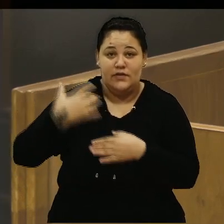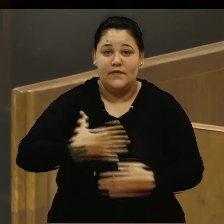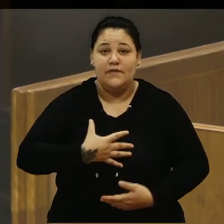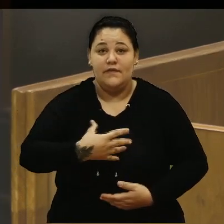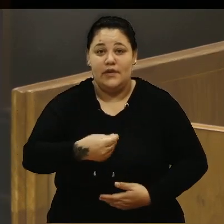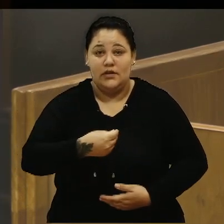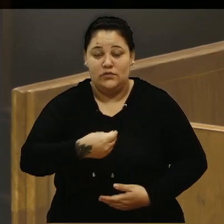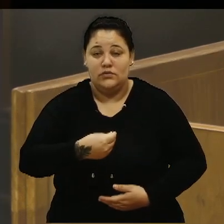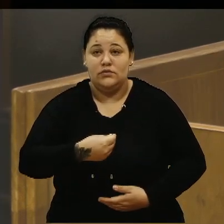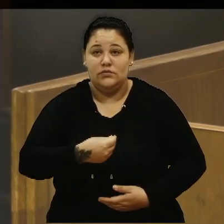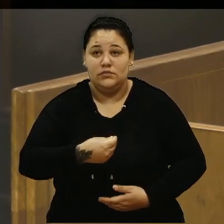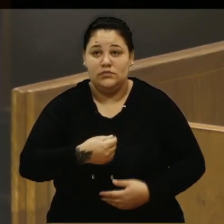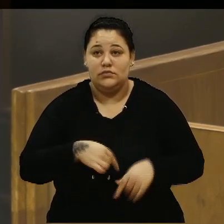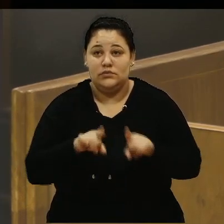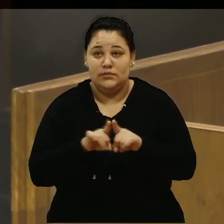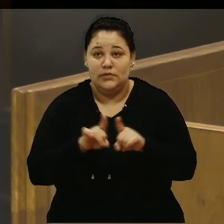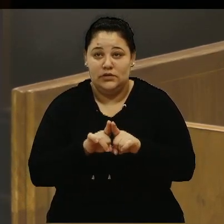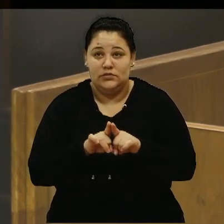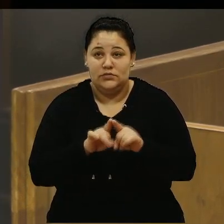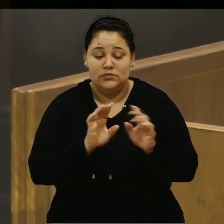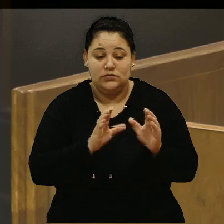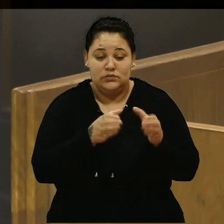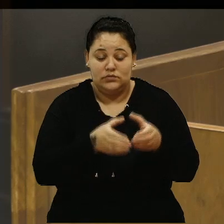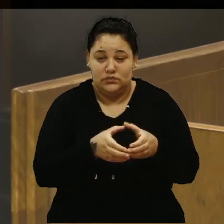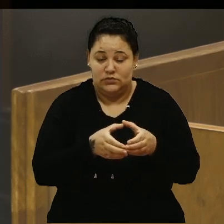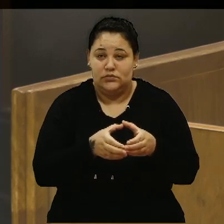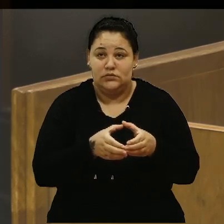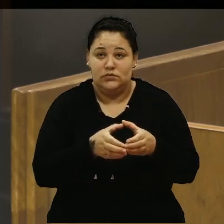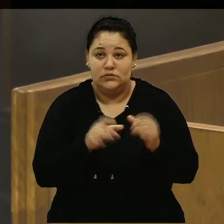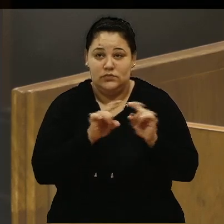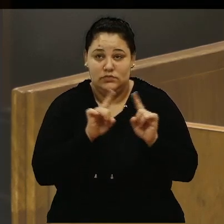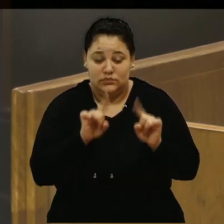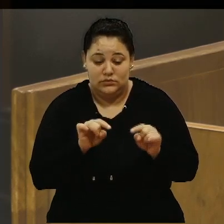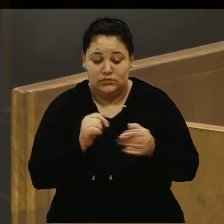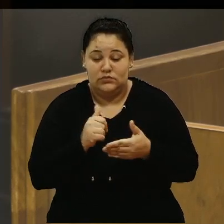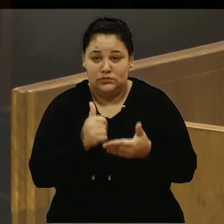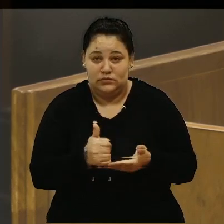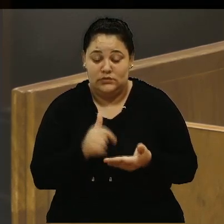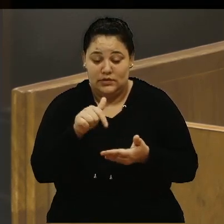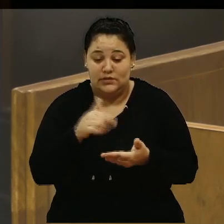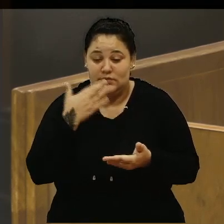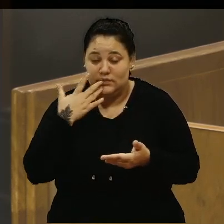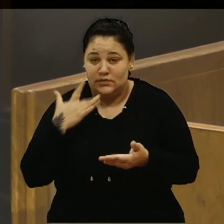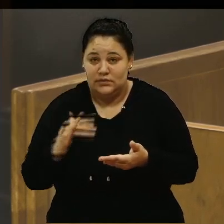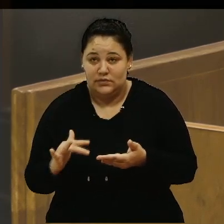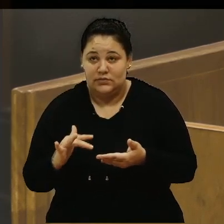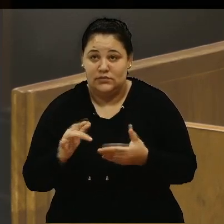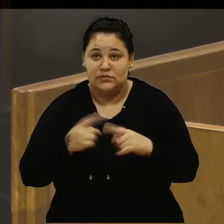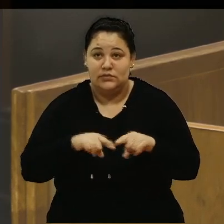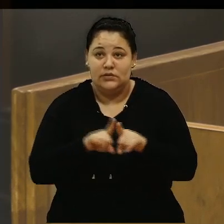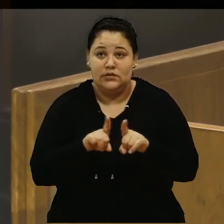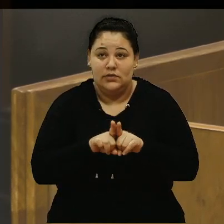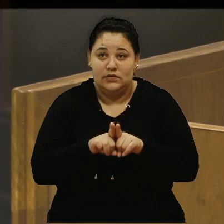filhos dos colaboradores. Essas crianças, esses